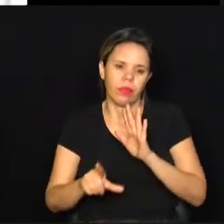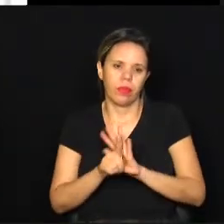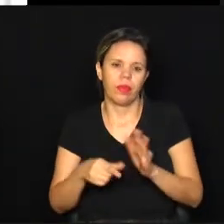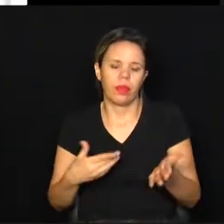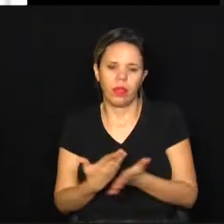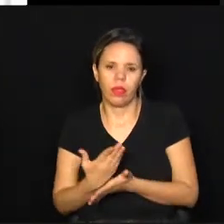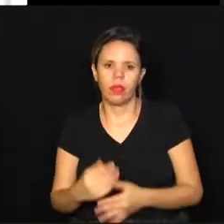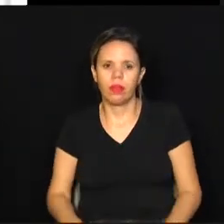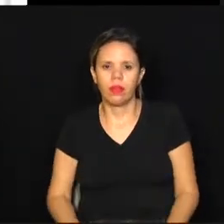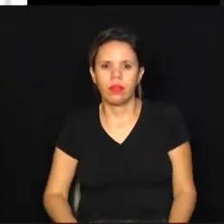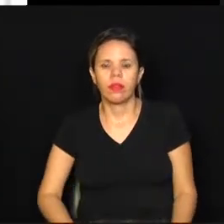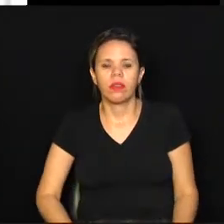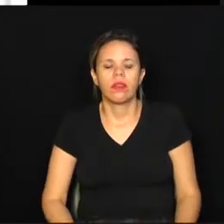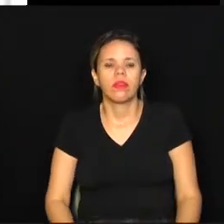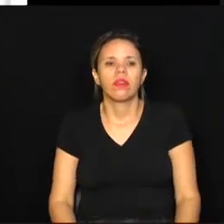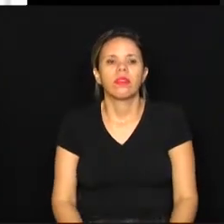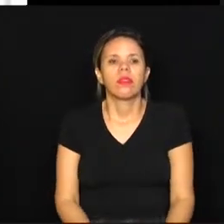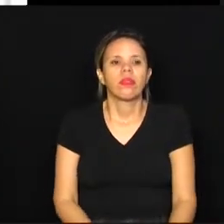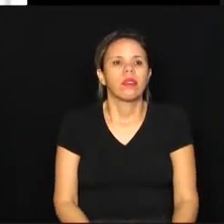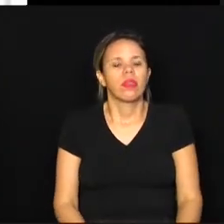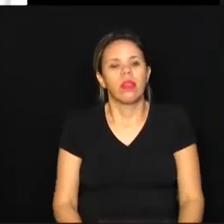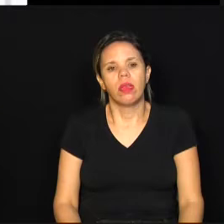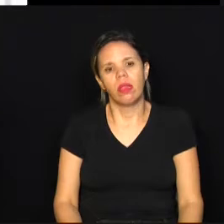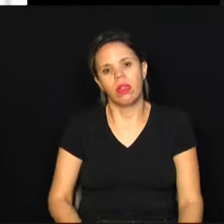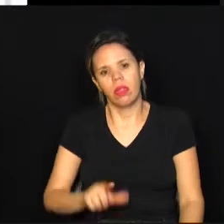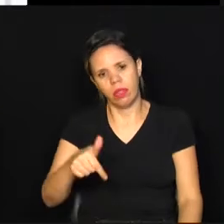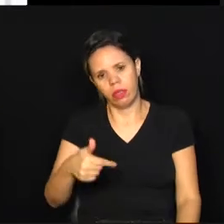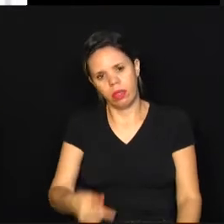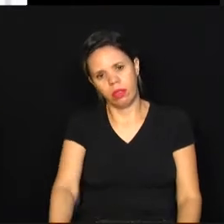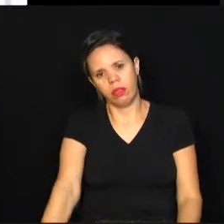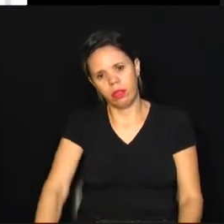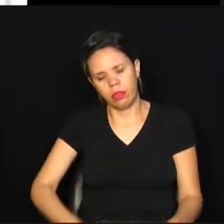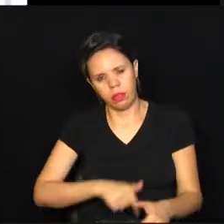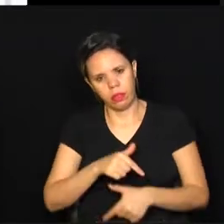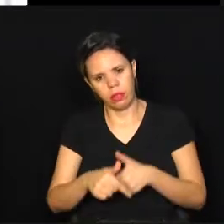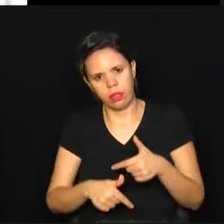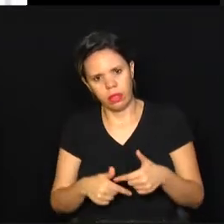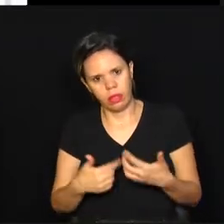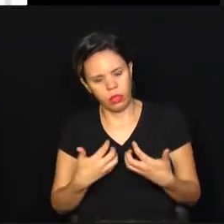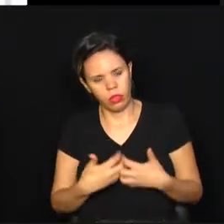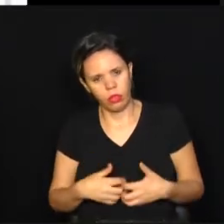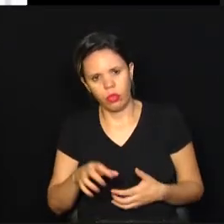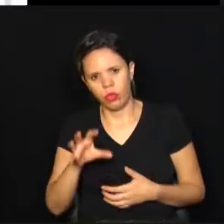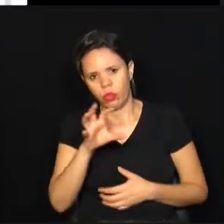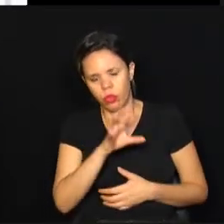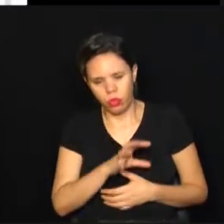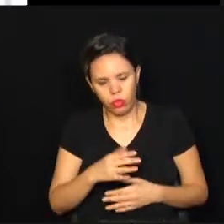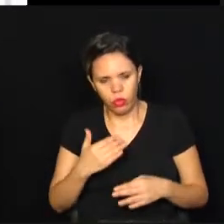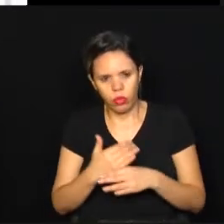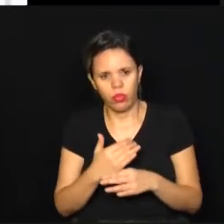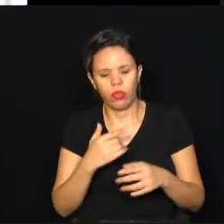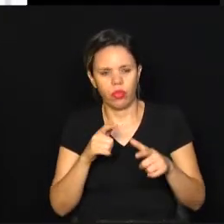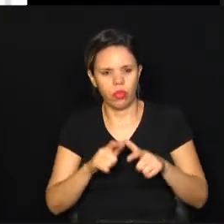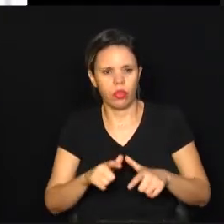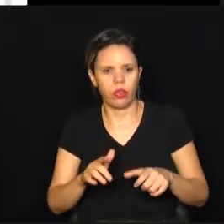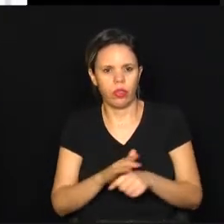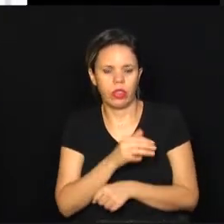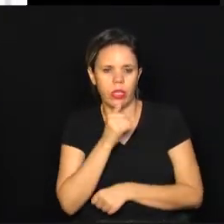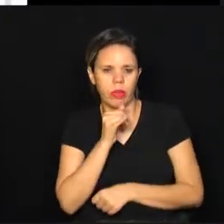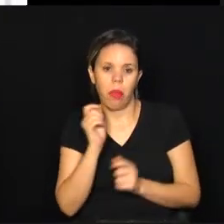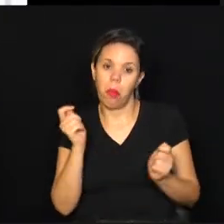aprovada. E a alteração depois que a gente teve do macrozoneamento,